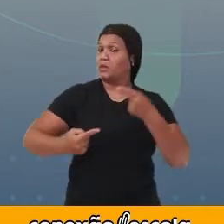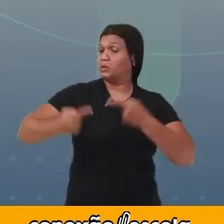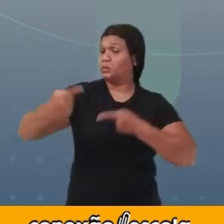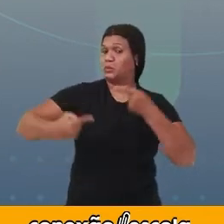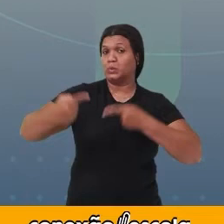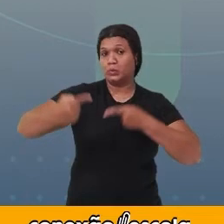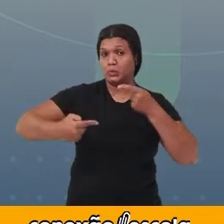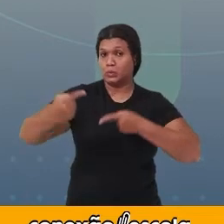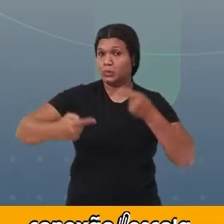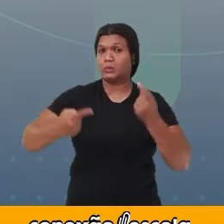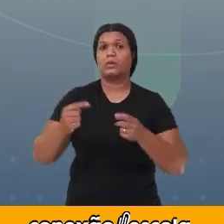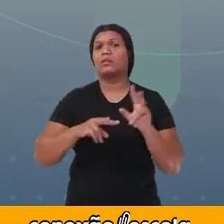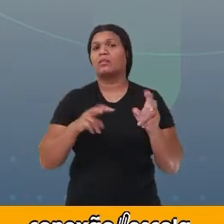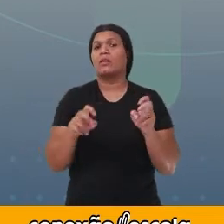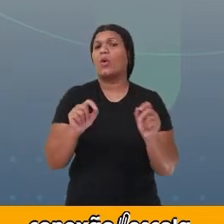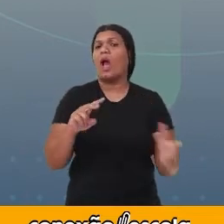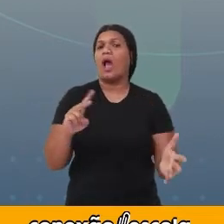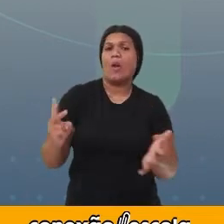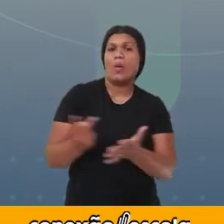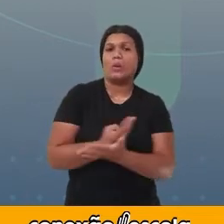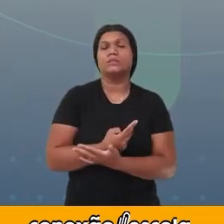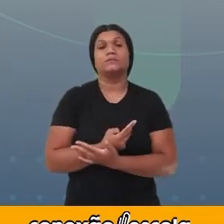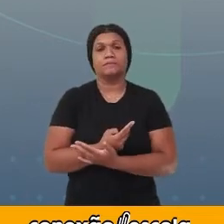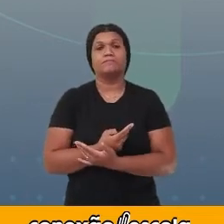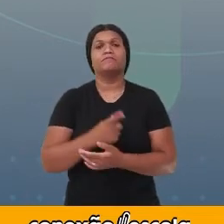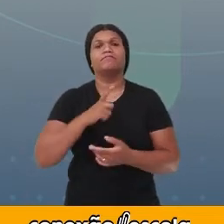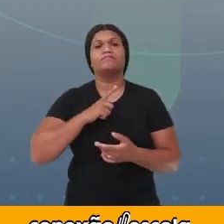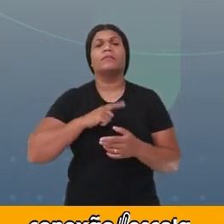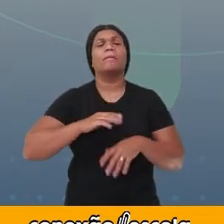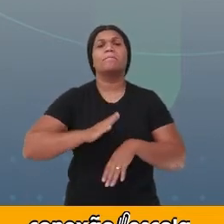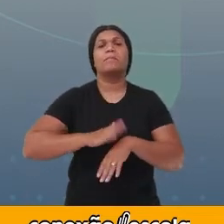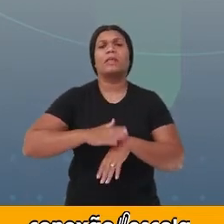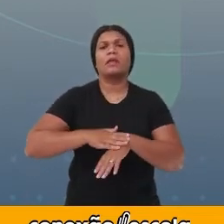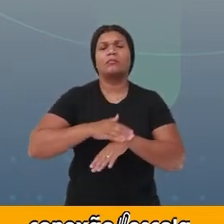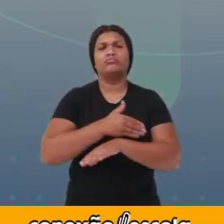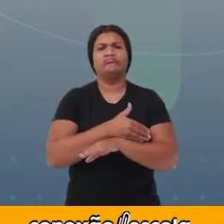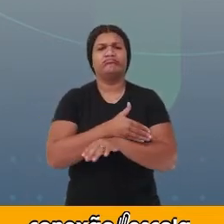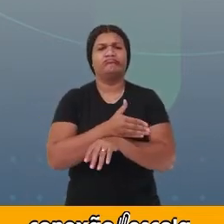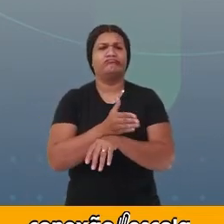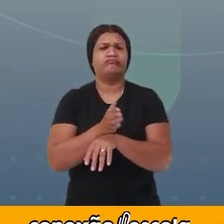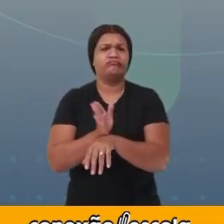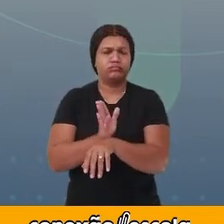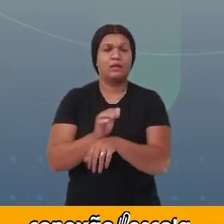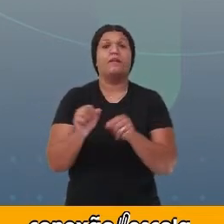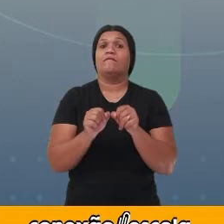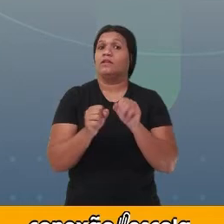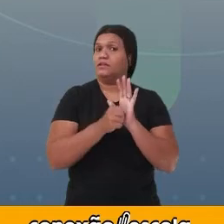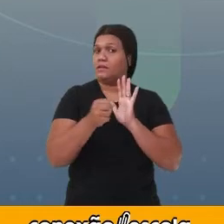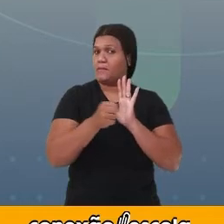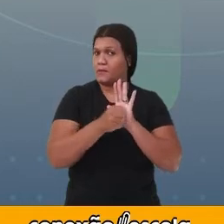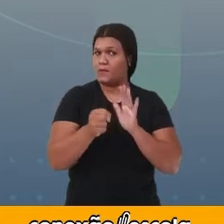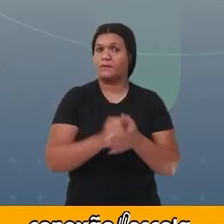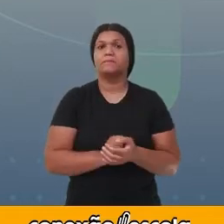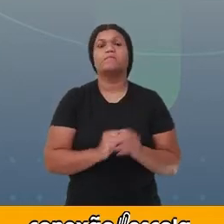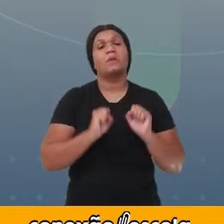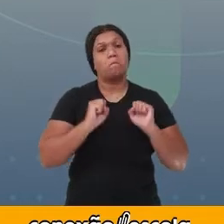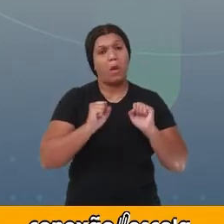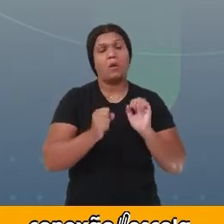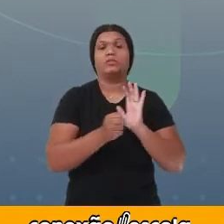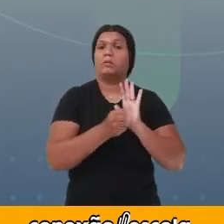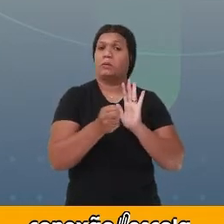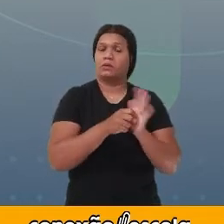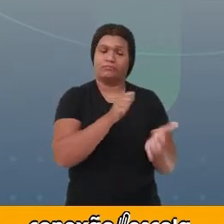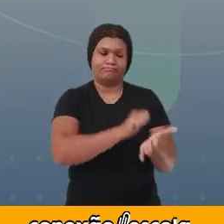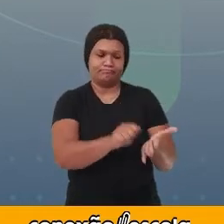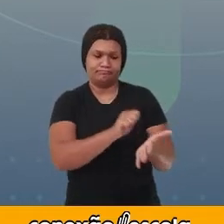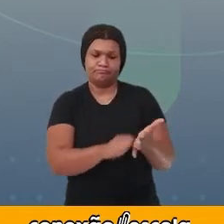com elas aquela situação, ou seja, demanda mais tempo para produzir uma reportagem, seja a reportagem escrita,